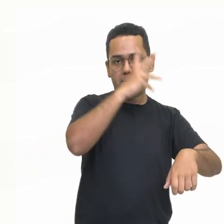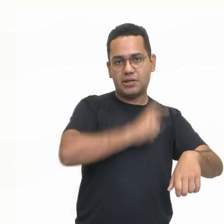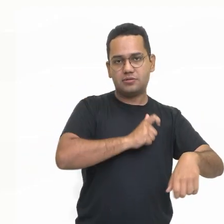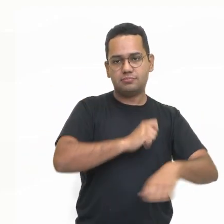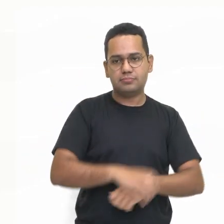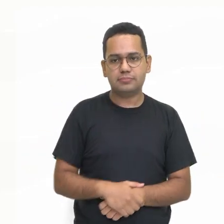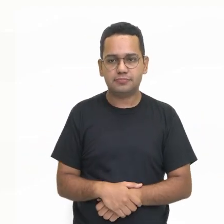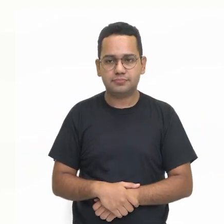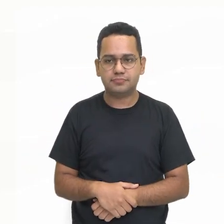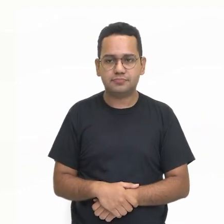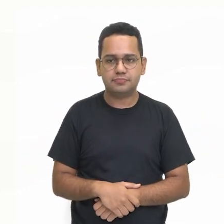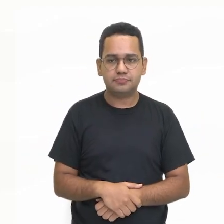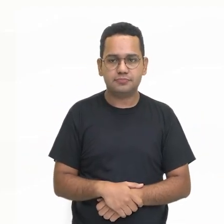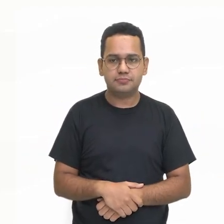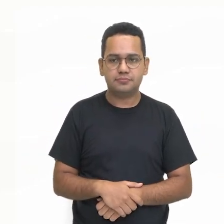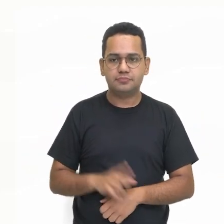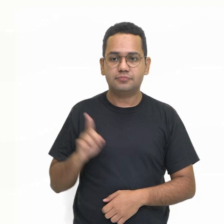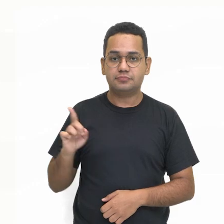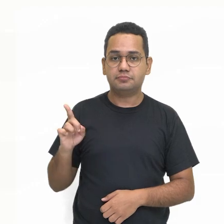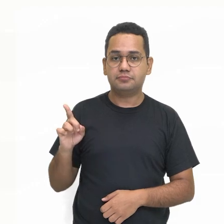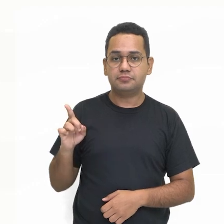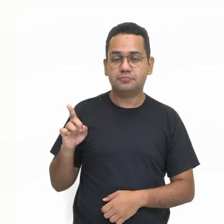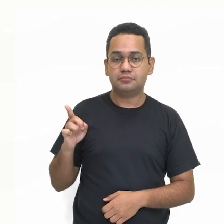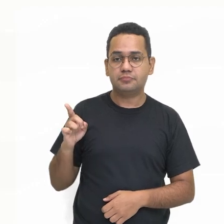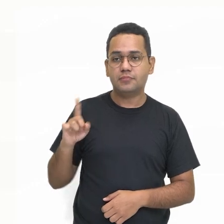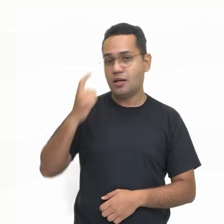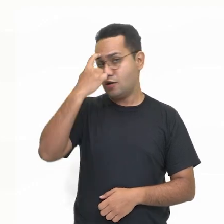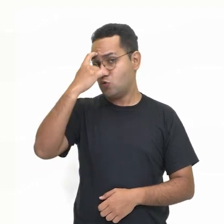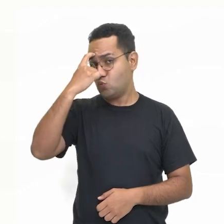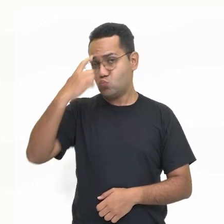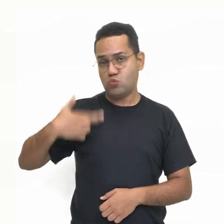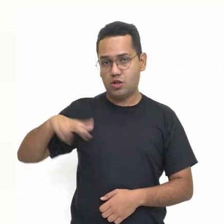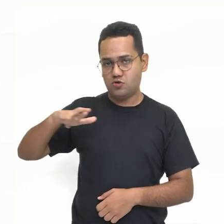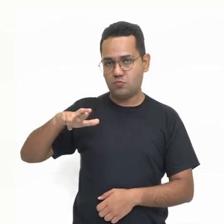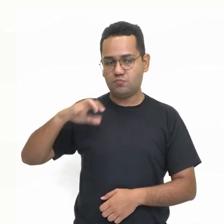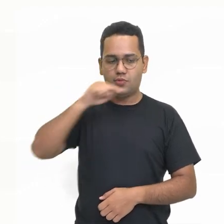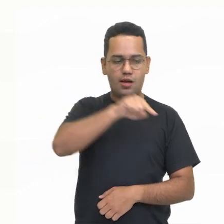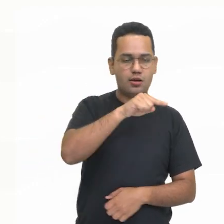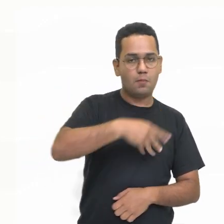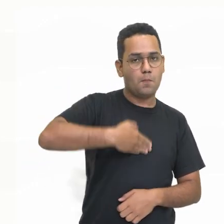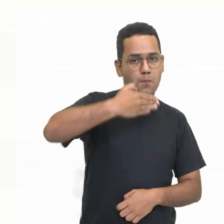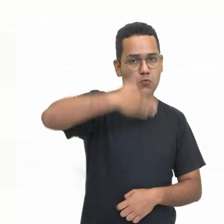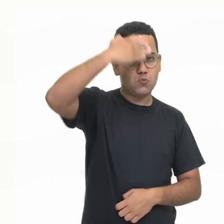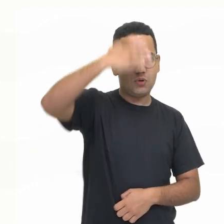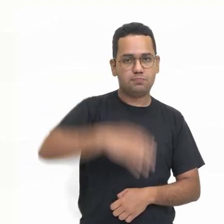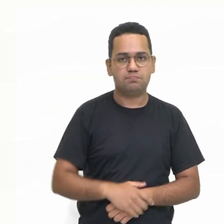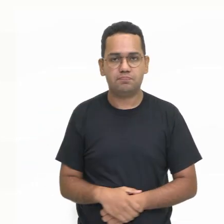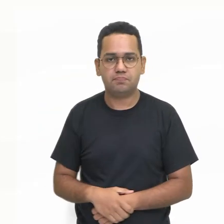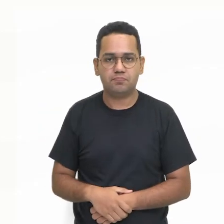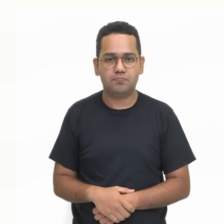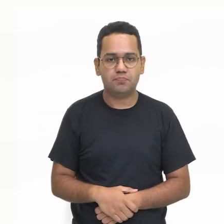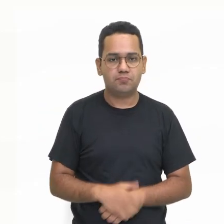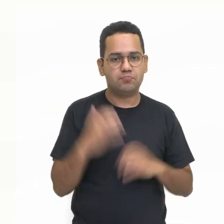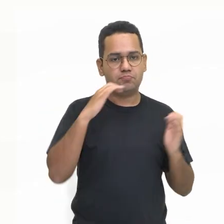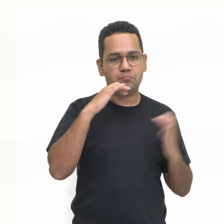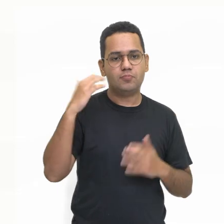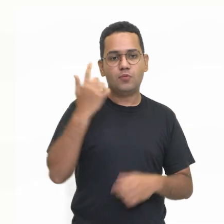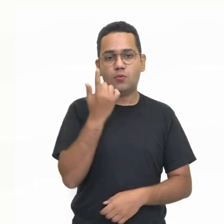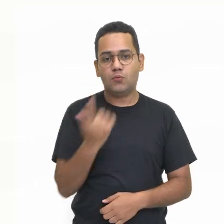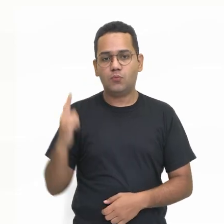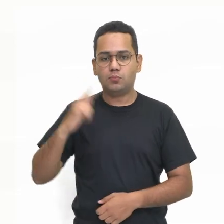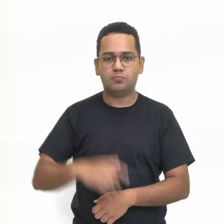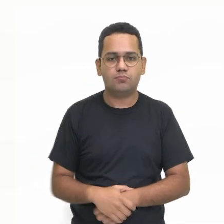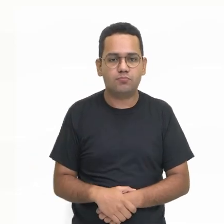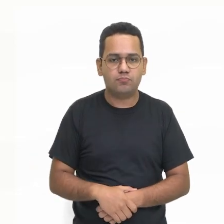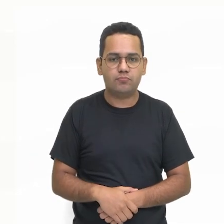Paquistão. No caso a Índia com maioria hindu e o Paquistão com sua maioria muçulmana, certo? Nosso